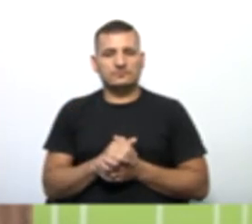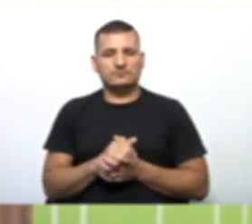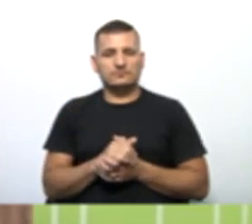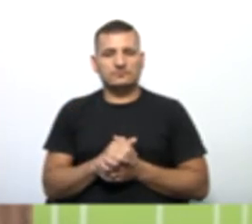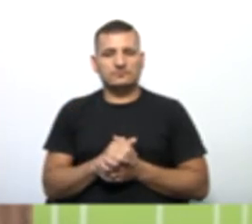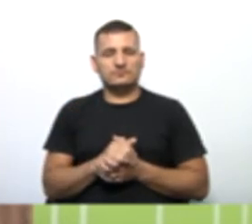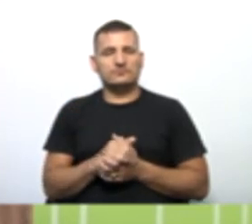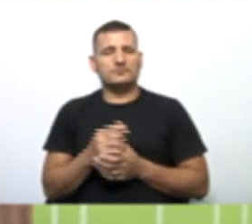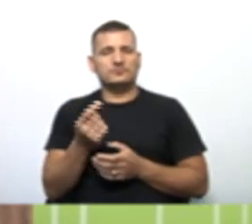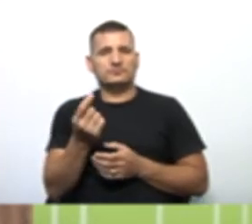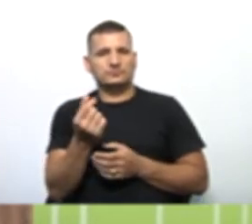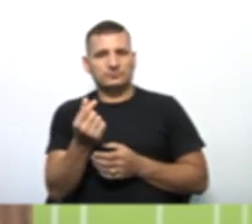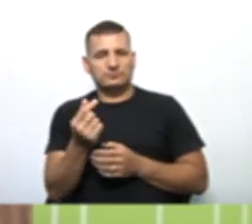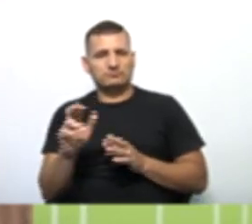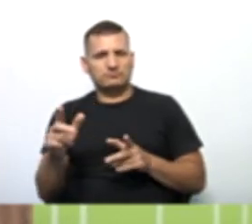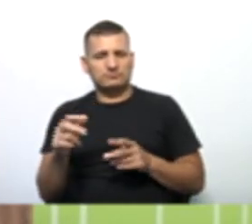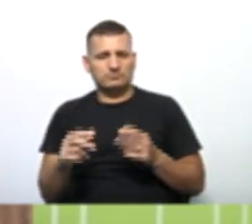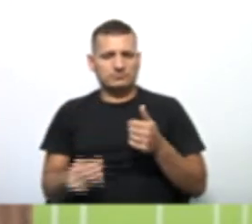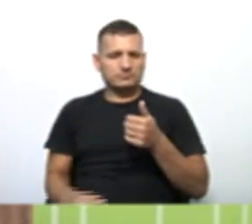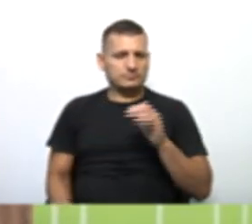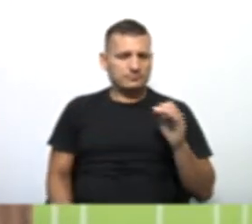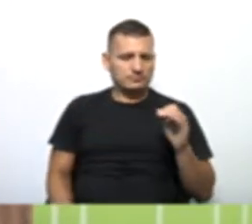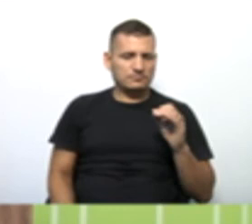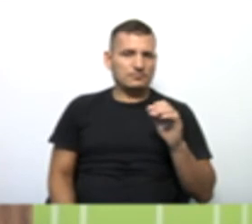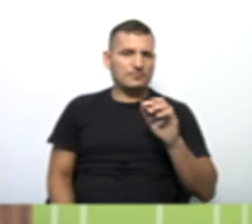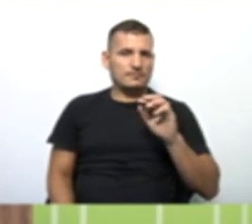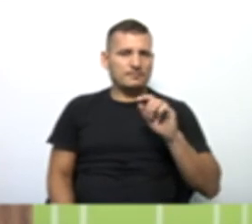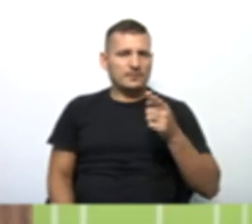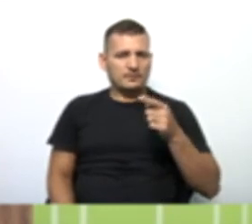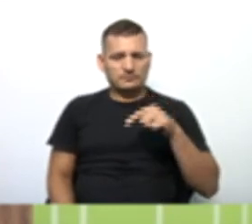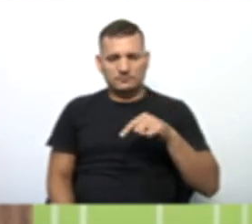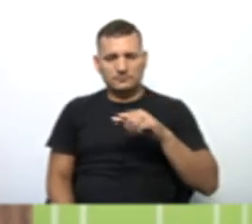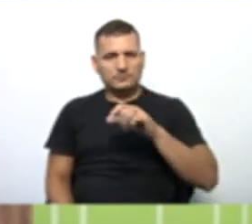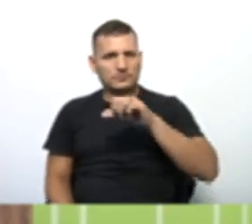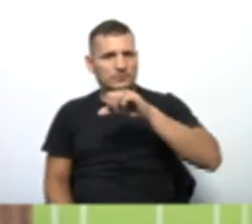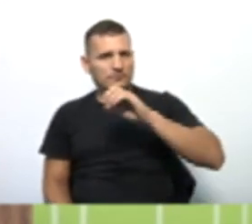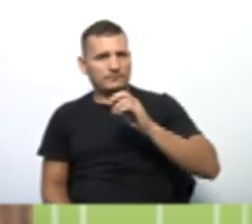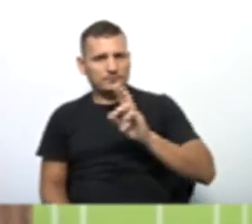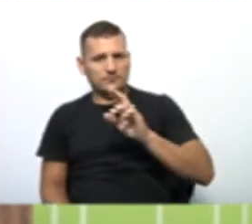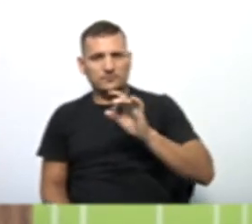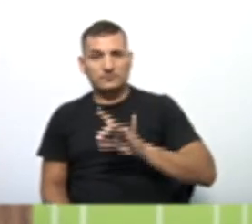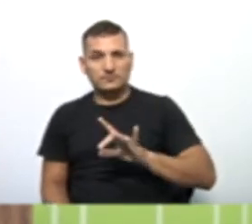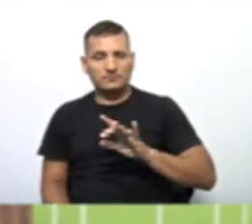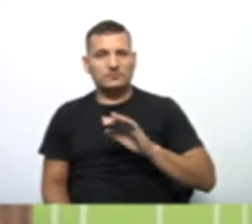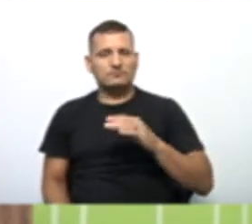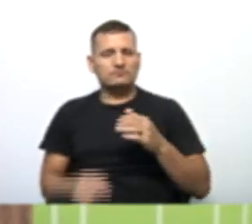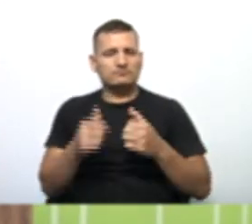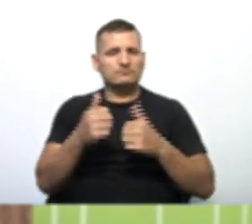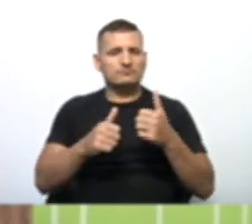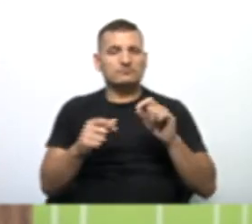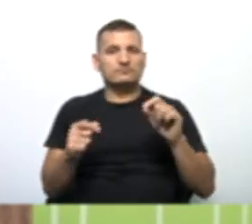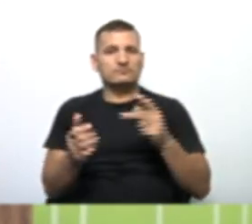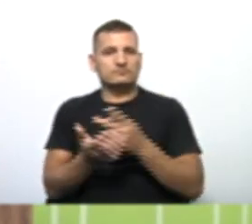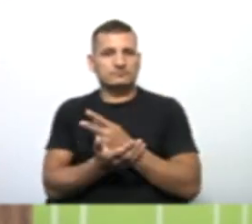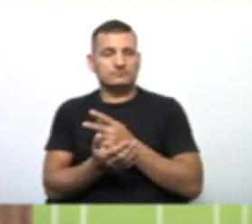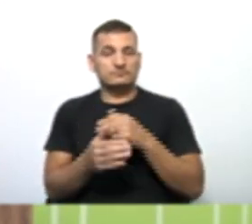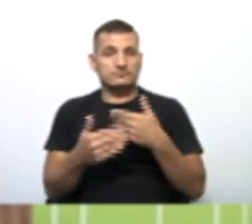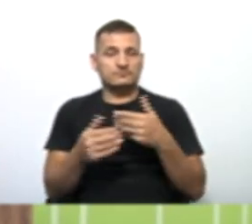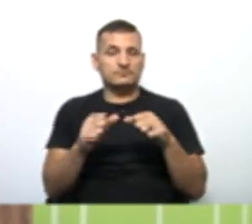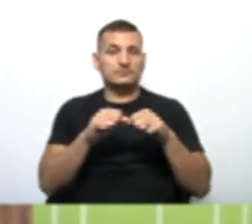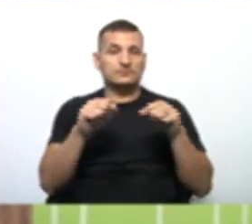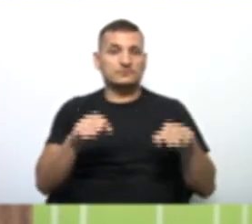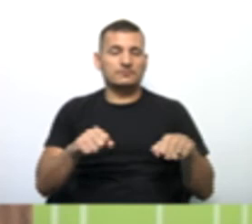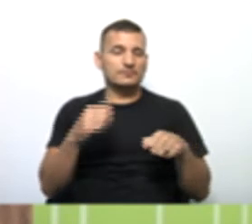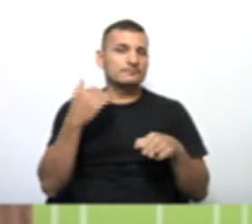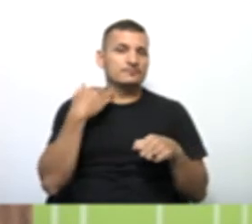Diferença de caixa, né? Era para ter 100, tem 90. Então, você precisa avaliar o que aconteceu. Então, nos sistemas bancários, existe algo que é